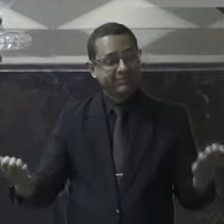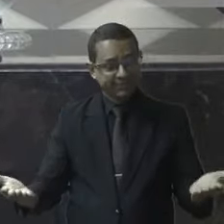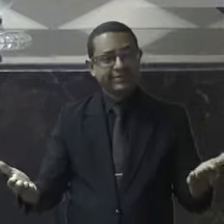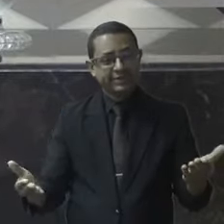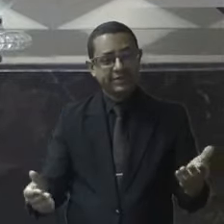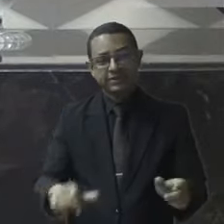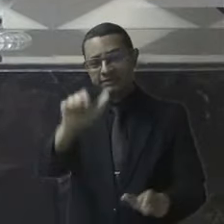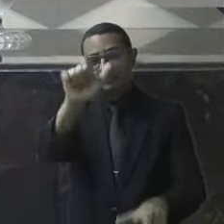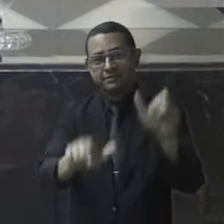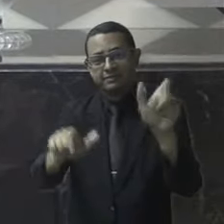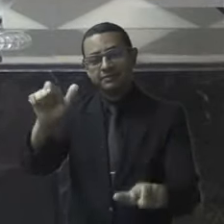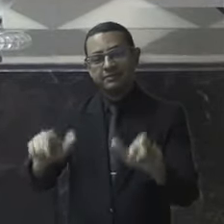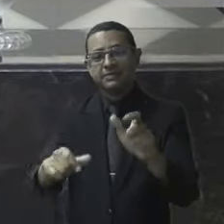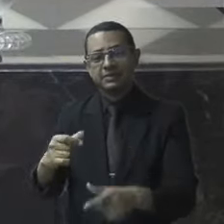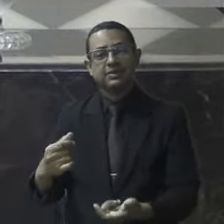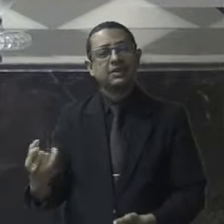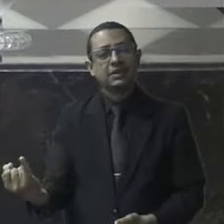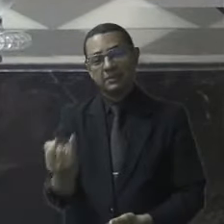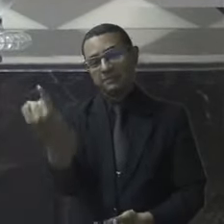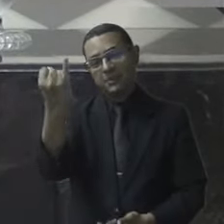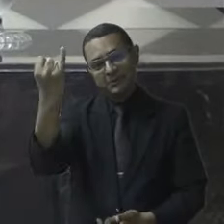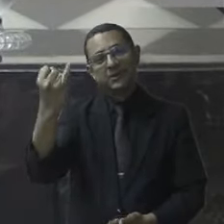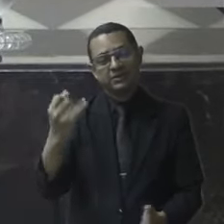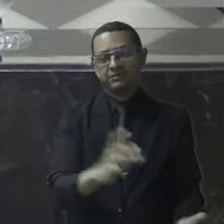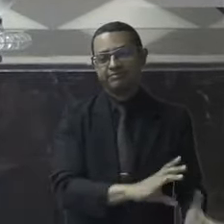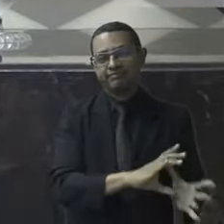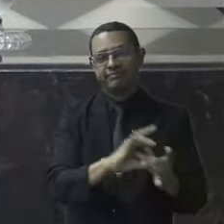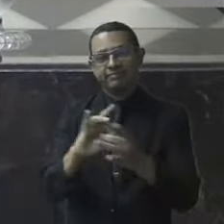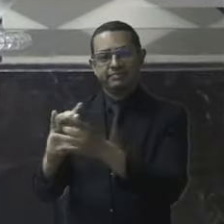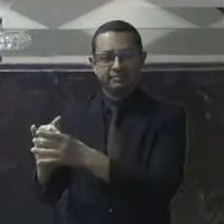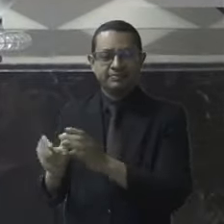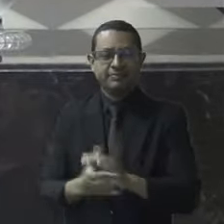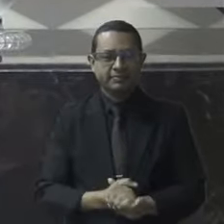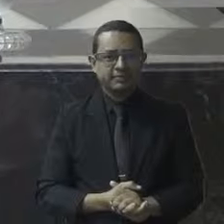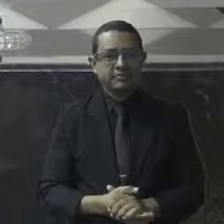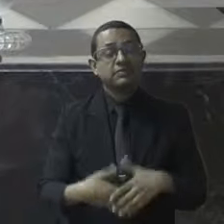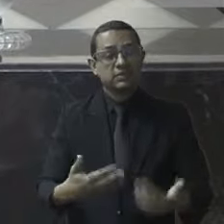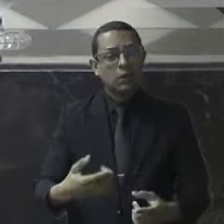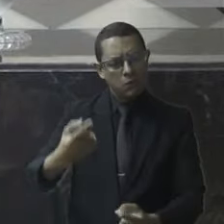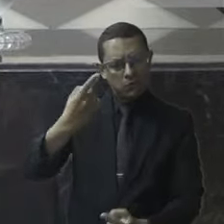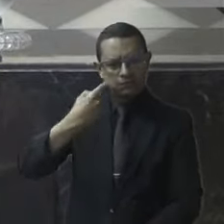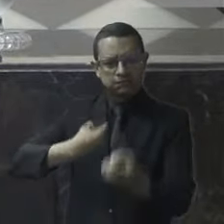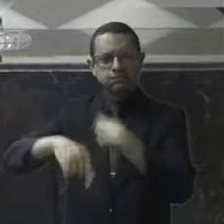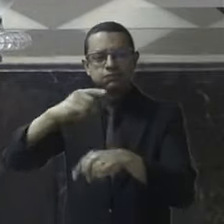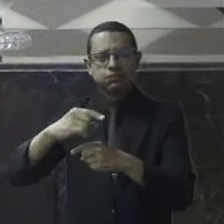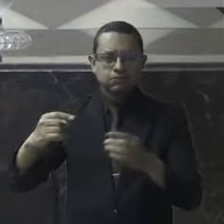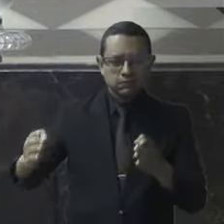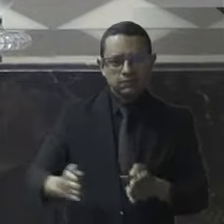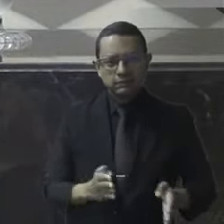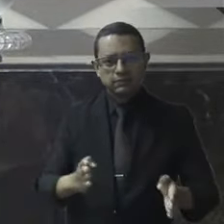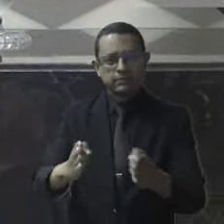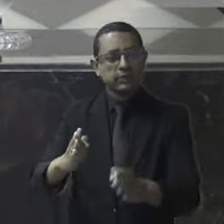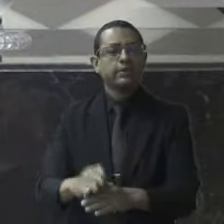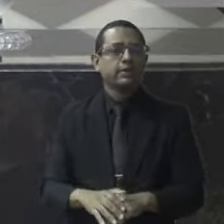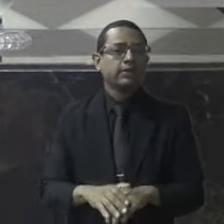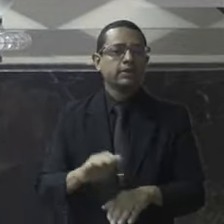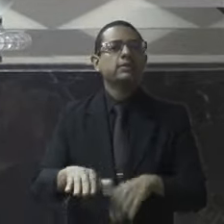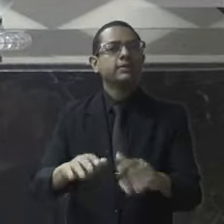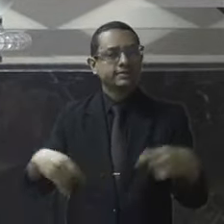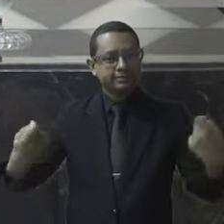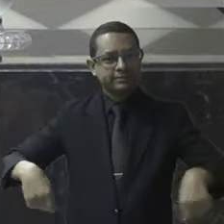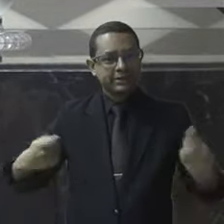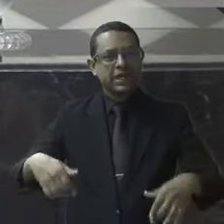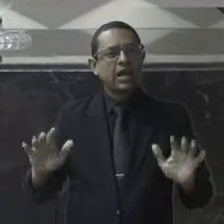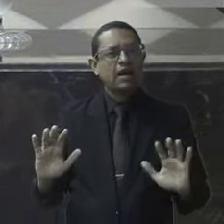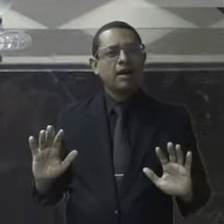papel fundamental neste contexto. O sucesso desta jornada deve ser celebrado